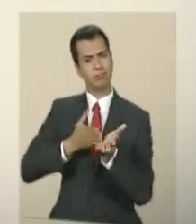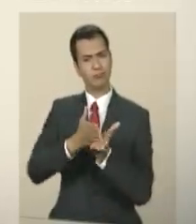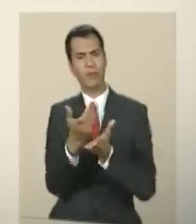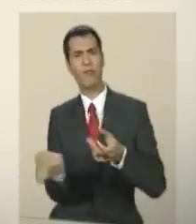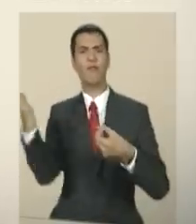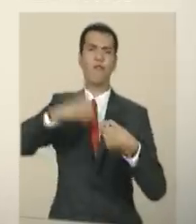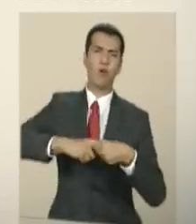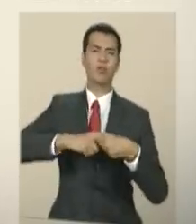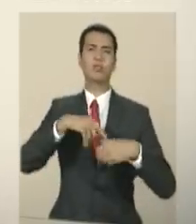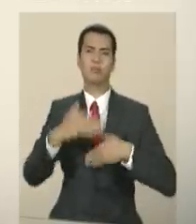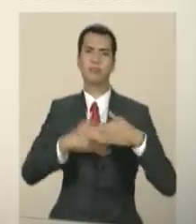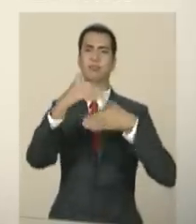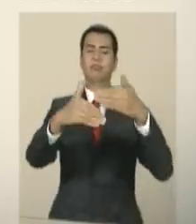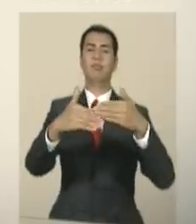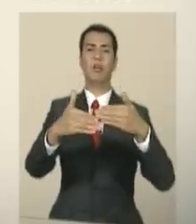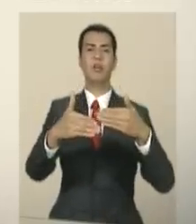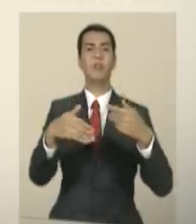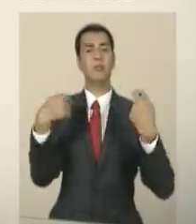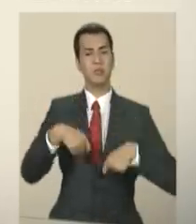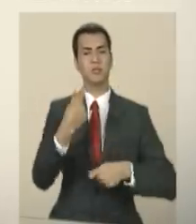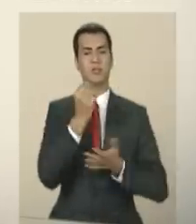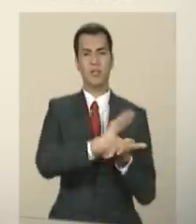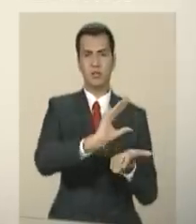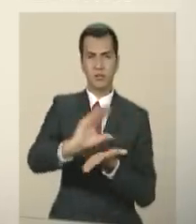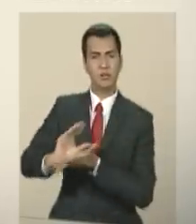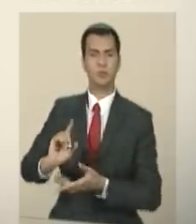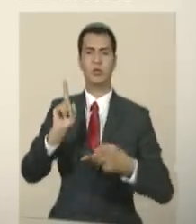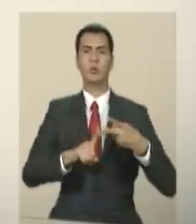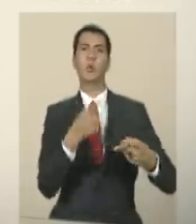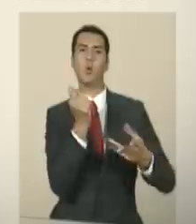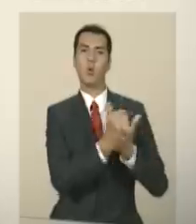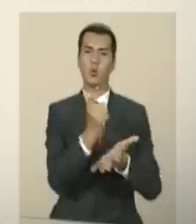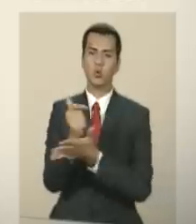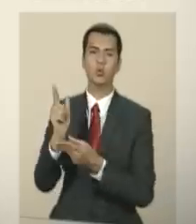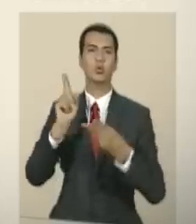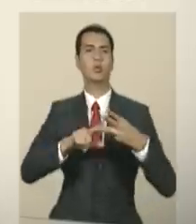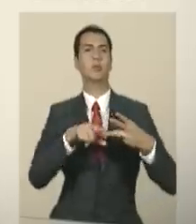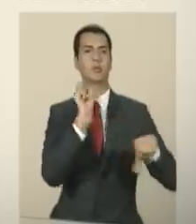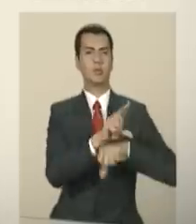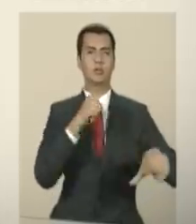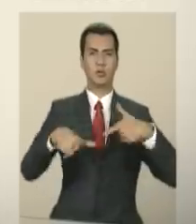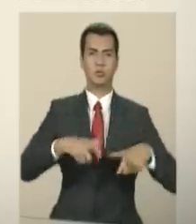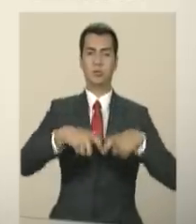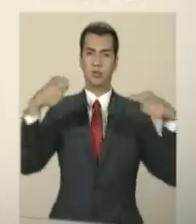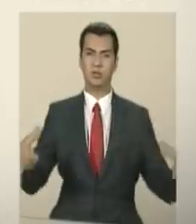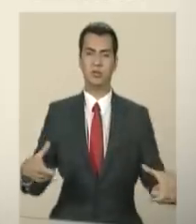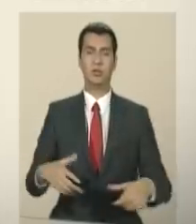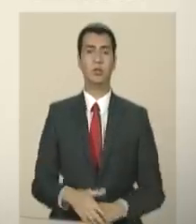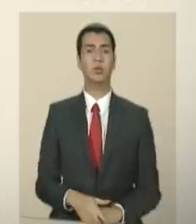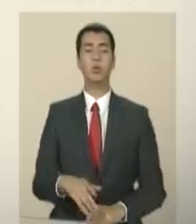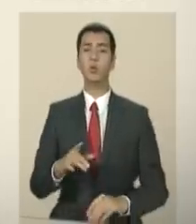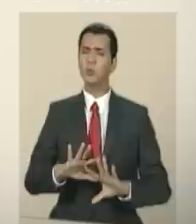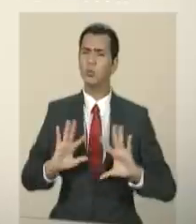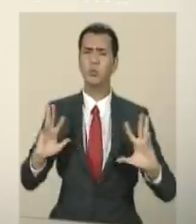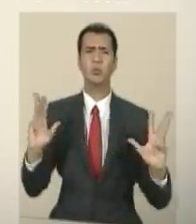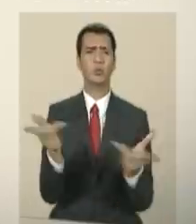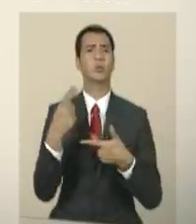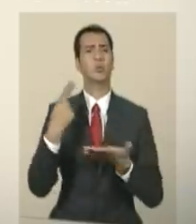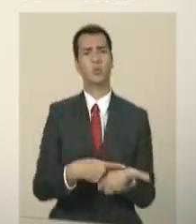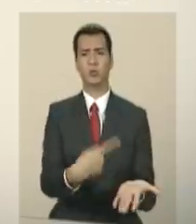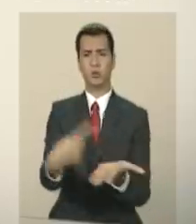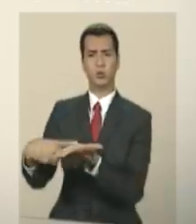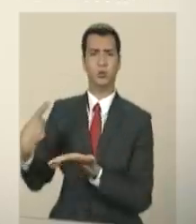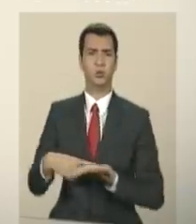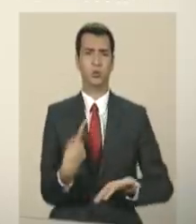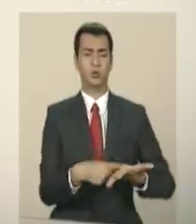crescimento o caminho do investimento do consumo e da geração de empregos todos concordaram que nós temos